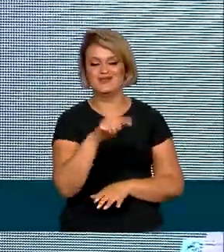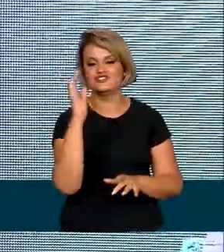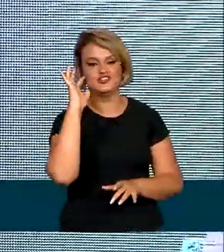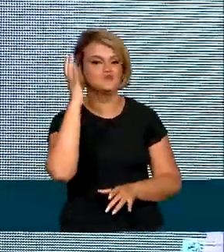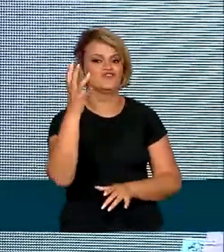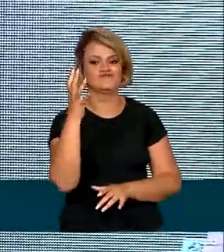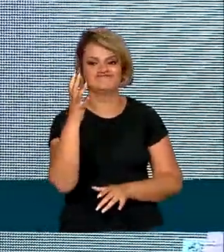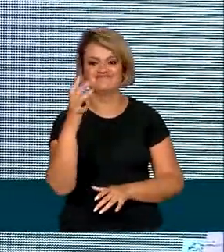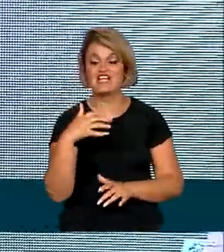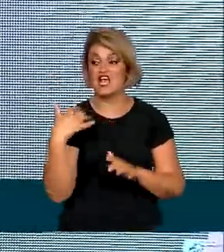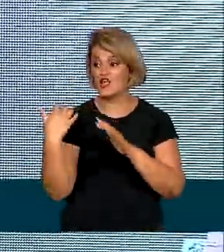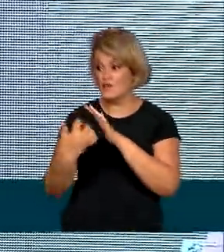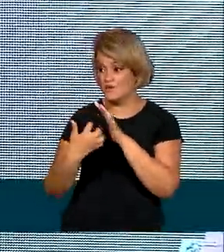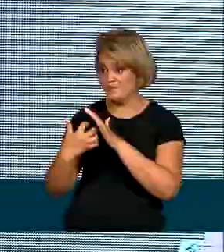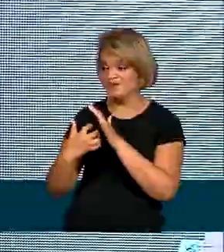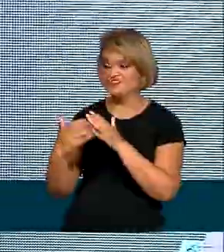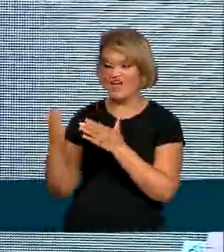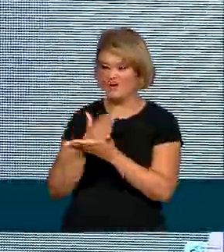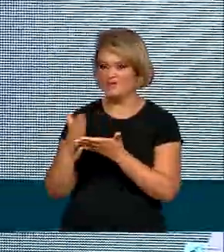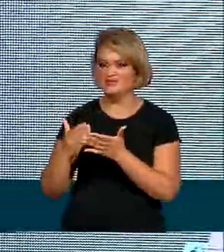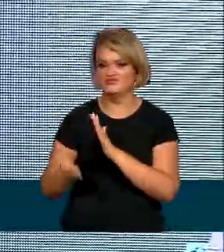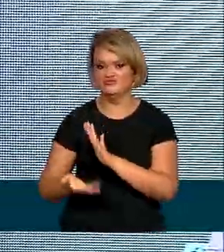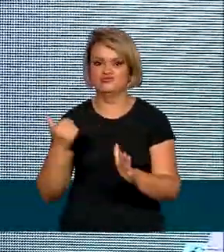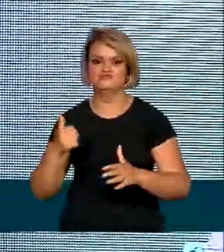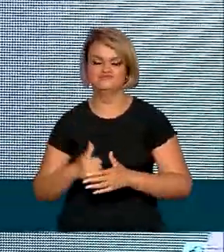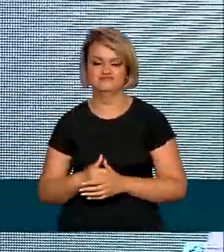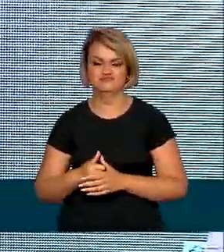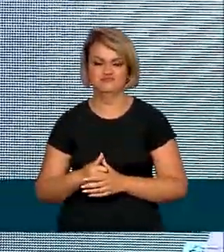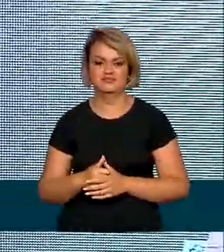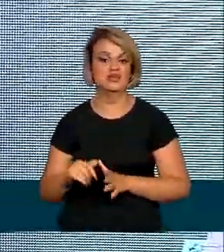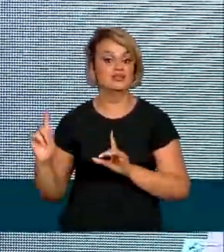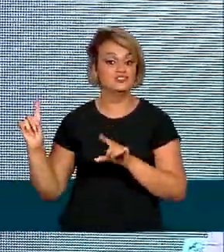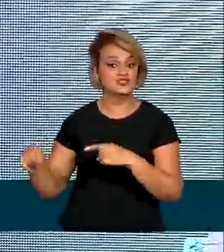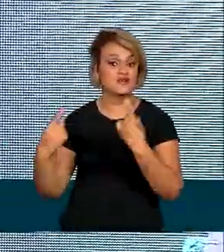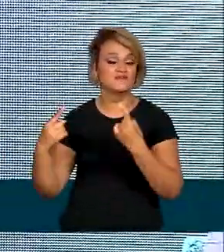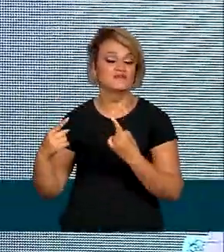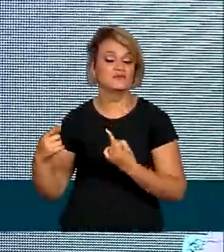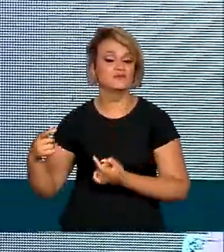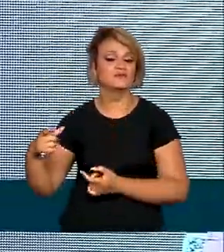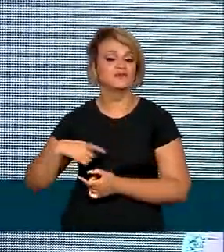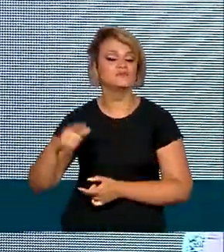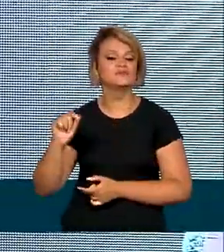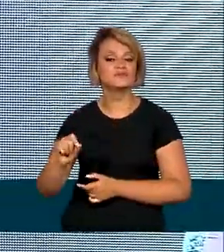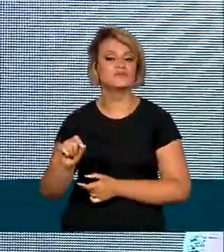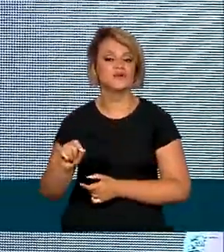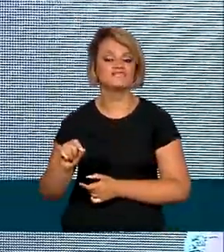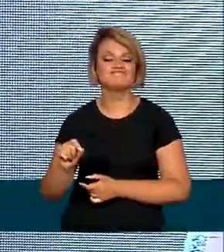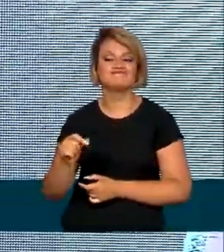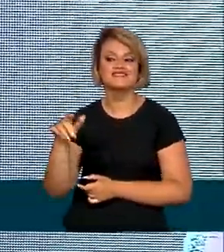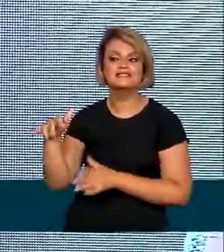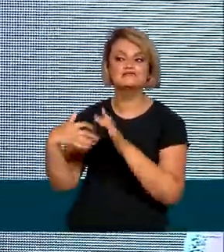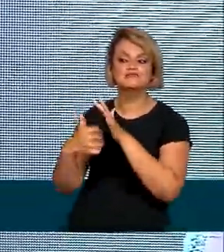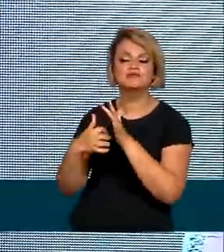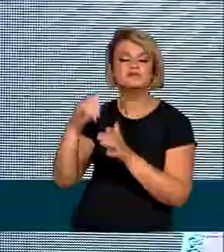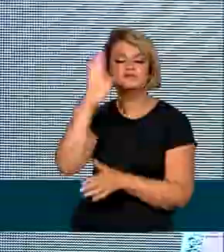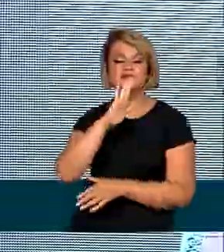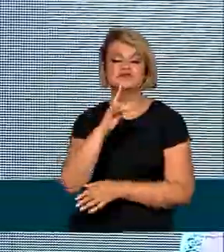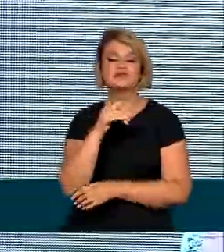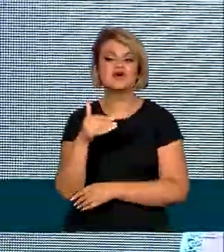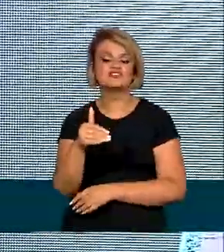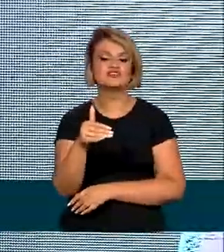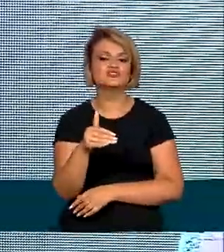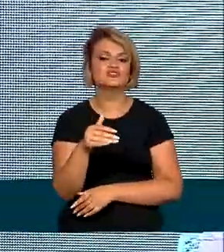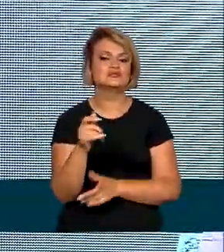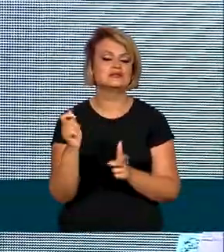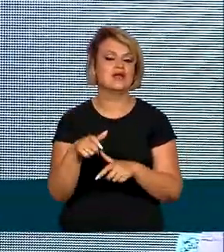importantes empresas do nosso país e um dos Desafios que nós temos é quais empresas nacionais nós teremos